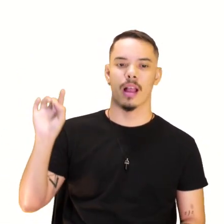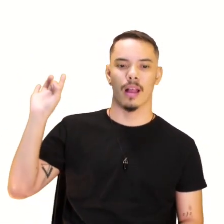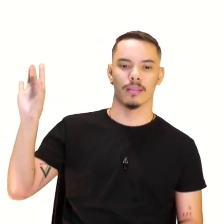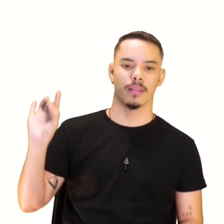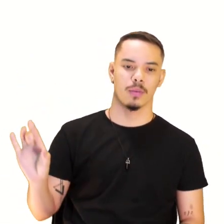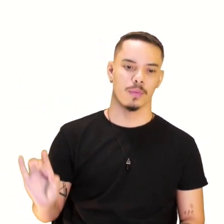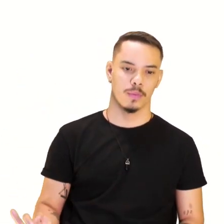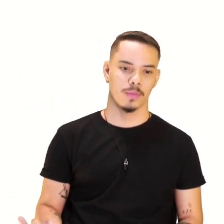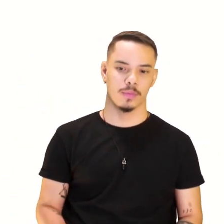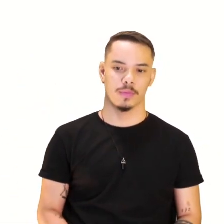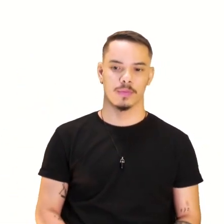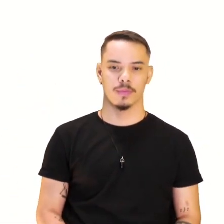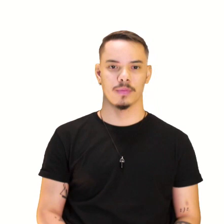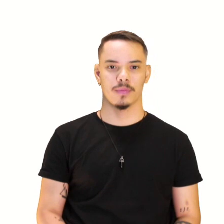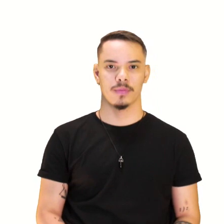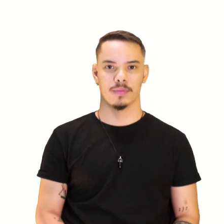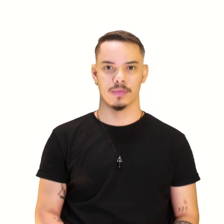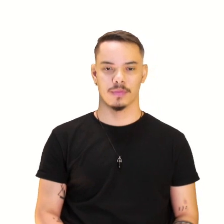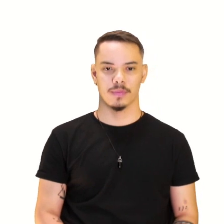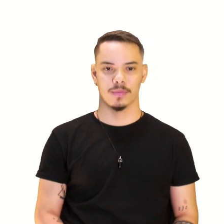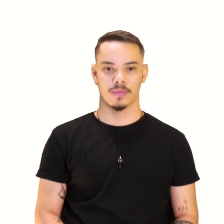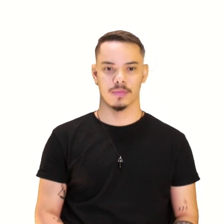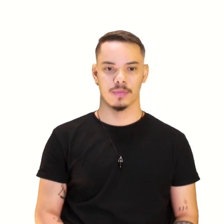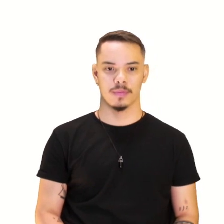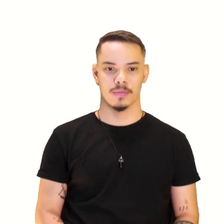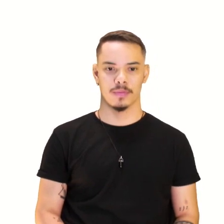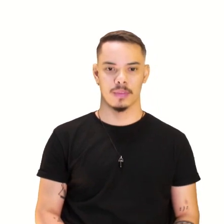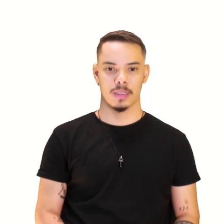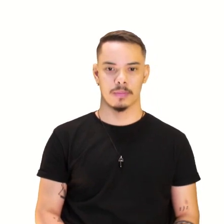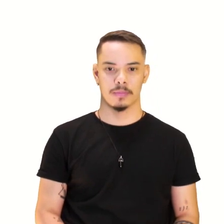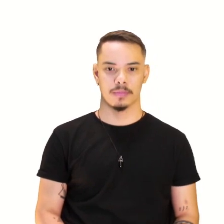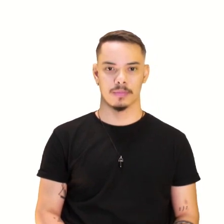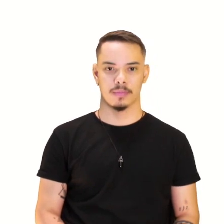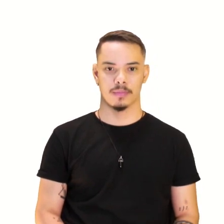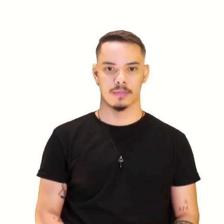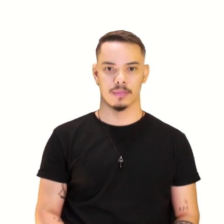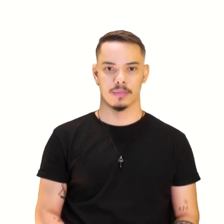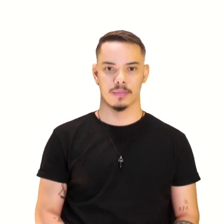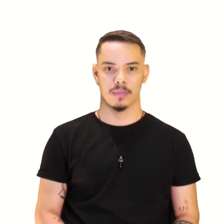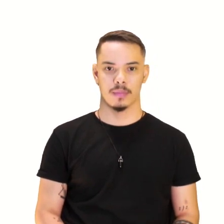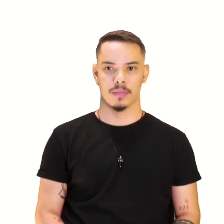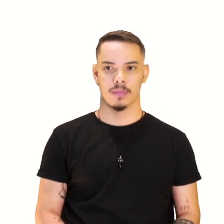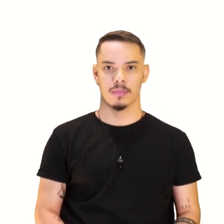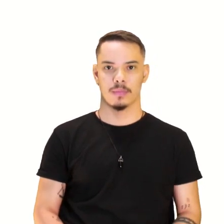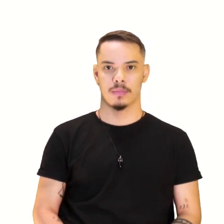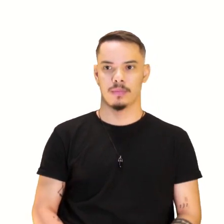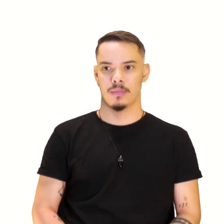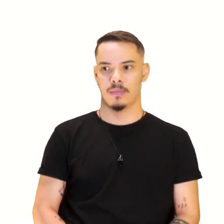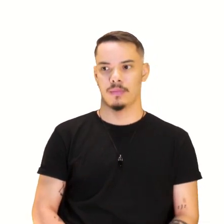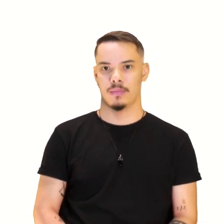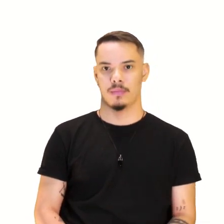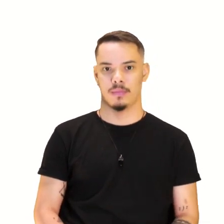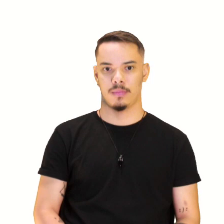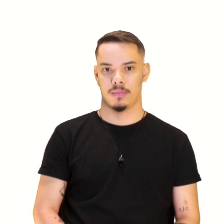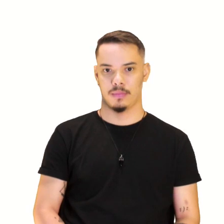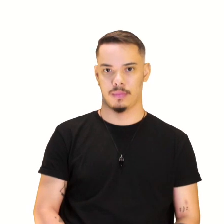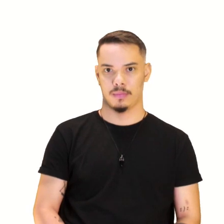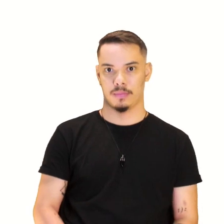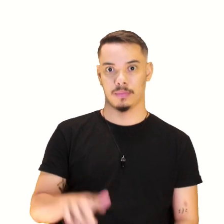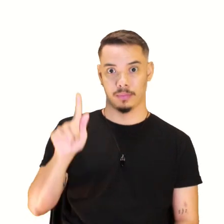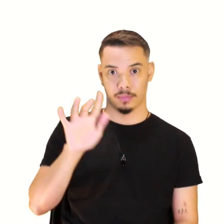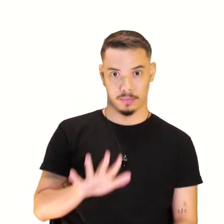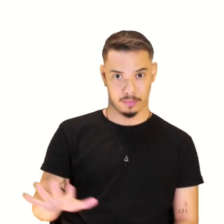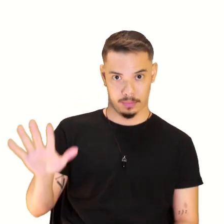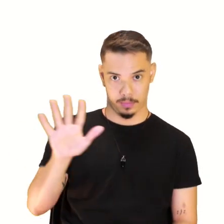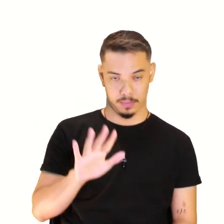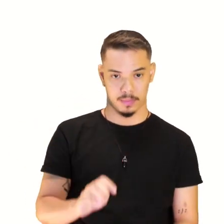é o N e quem é a razão. Olha lá. A N, aqui diz assim, ó, termo geral, né? Por isso que serve para todo e qualquer PA, tá?